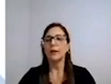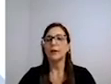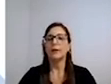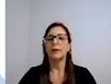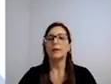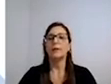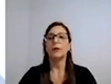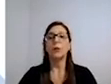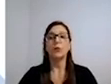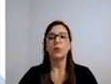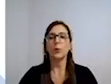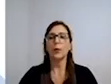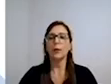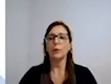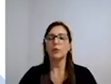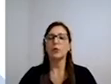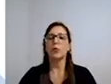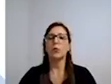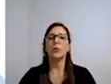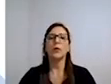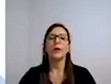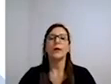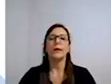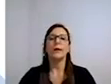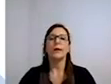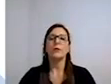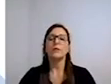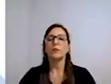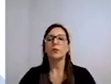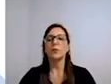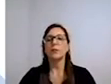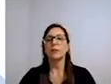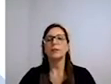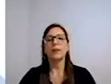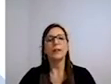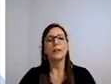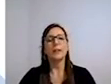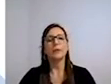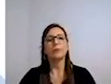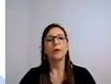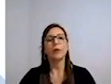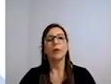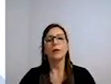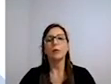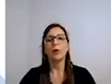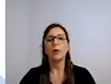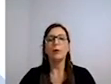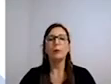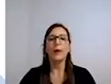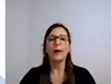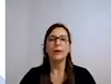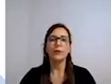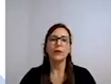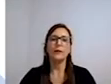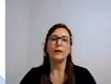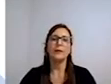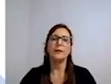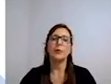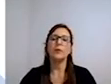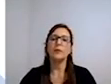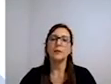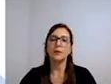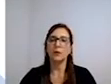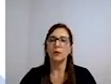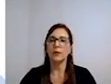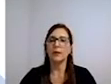gera alguns problemas, como nós vamos observar aqui. Qual é o impacto, né, dessa